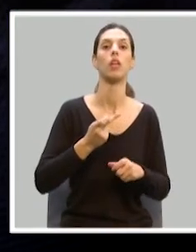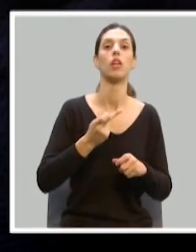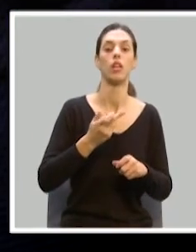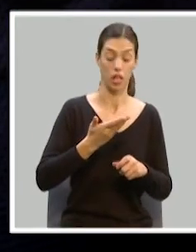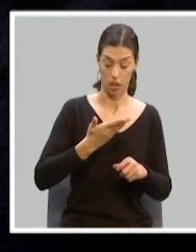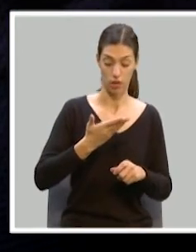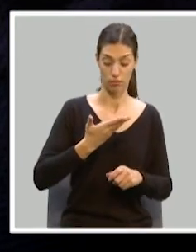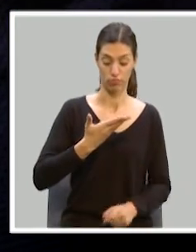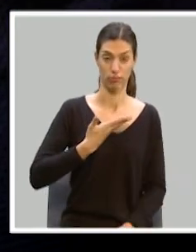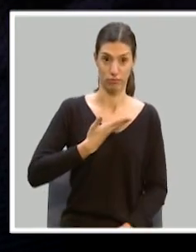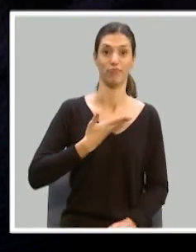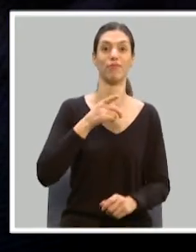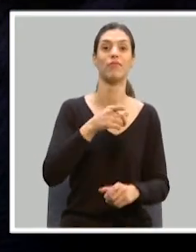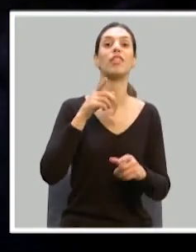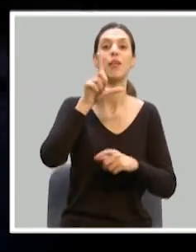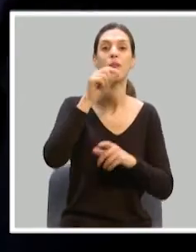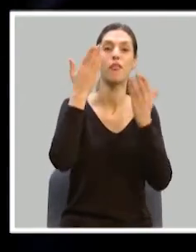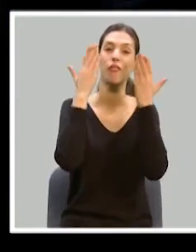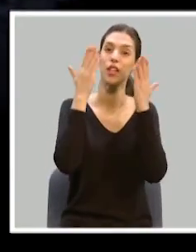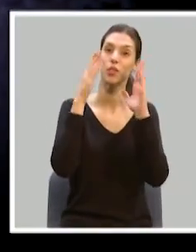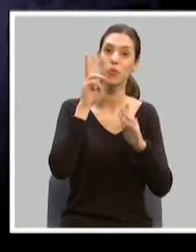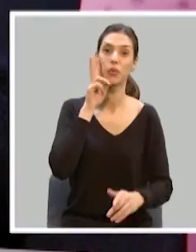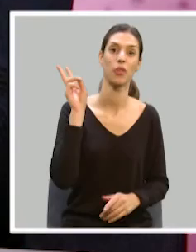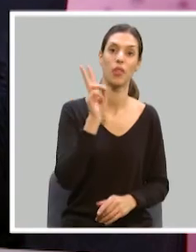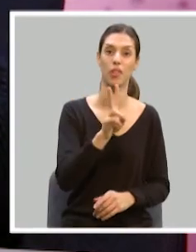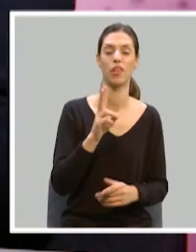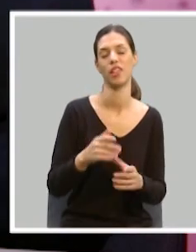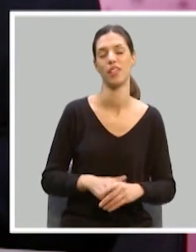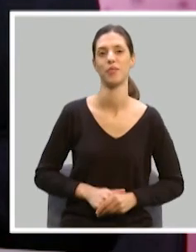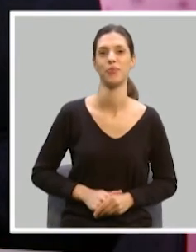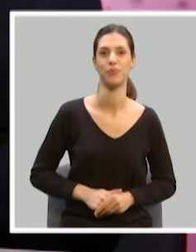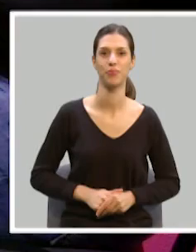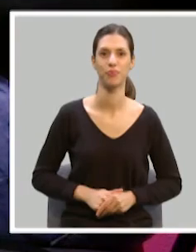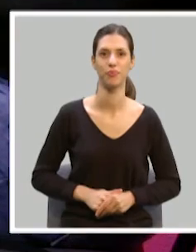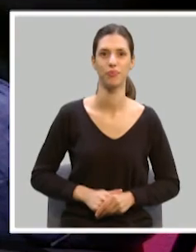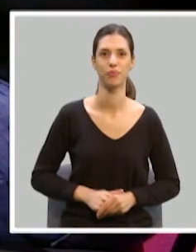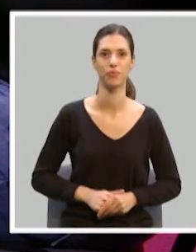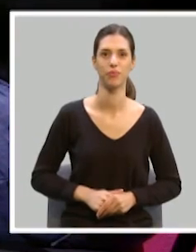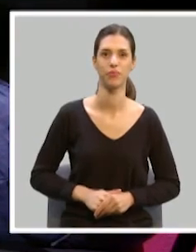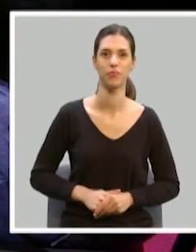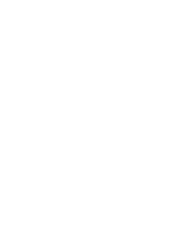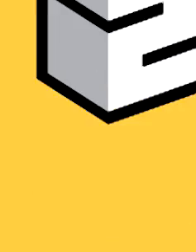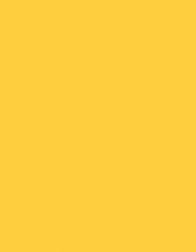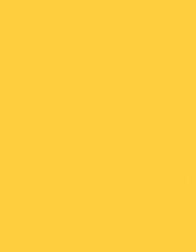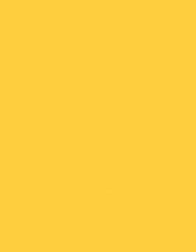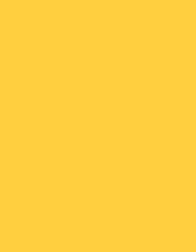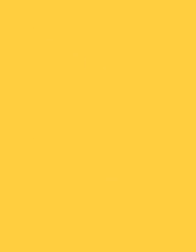Joana visita também a nossa página no Facebook em facebook.com/o da Joana podcast e